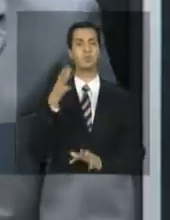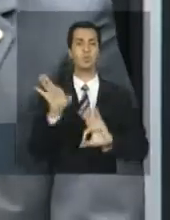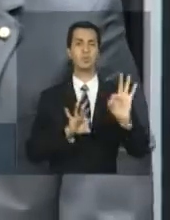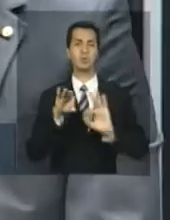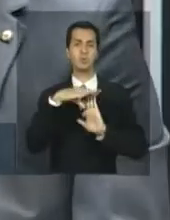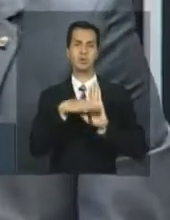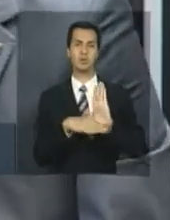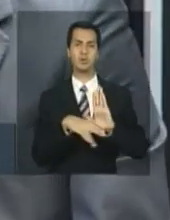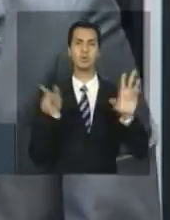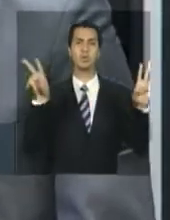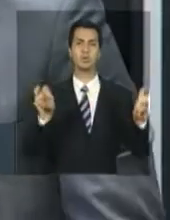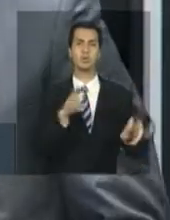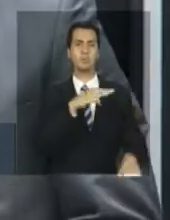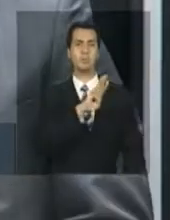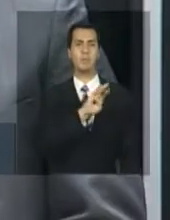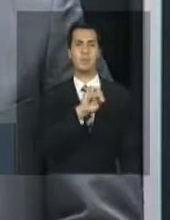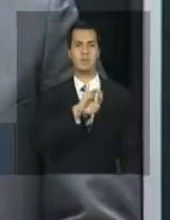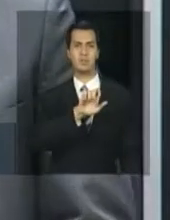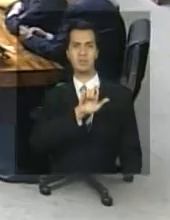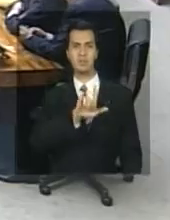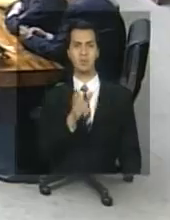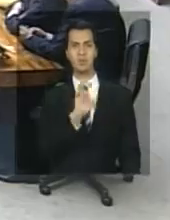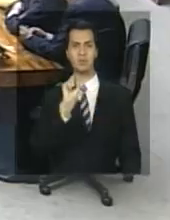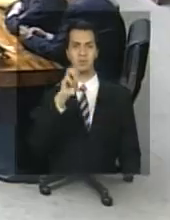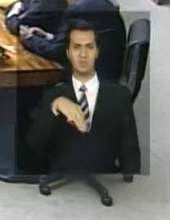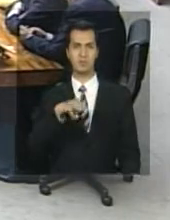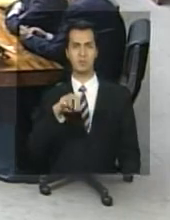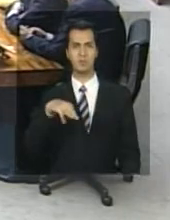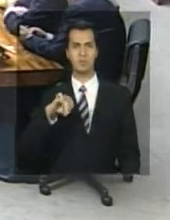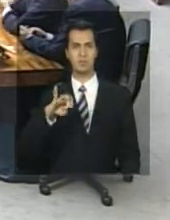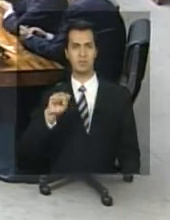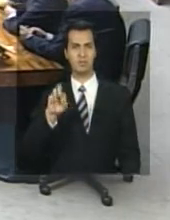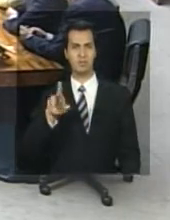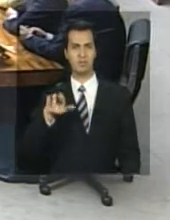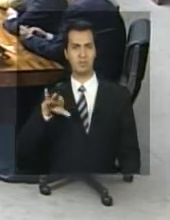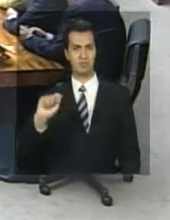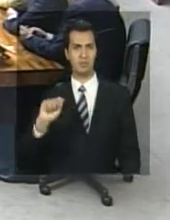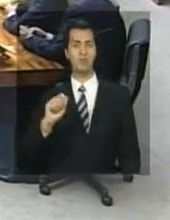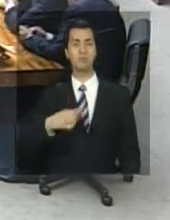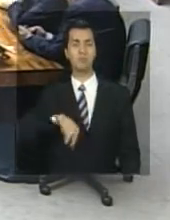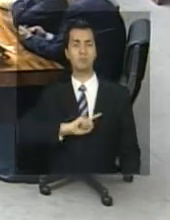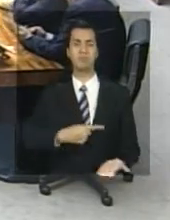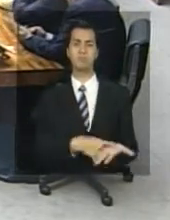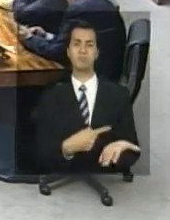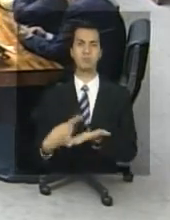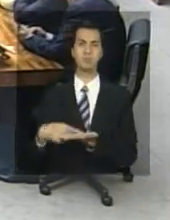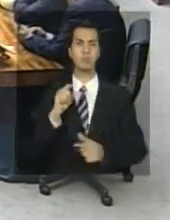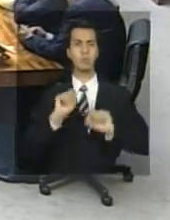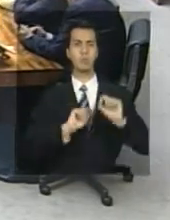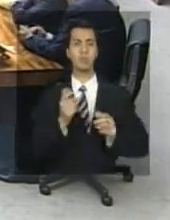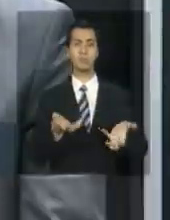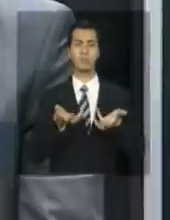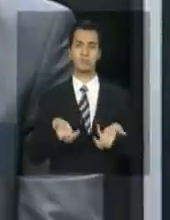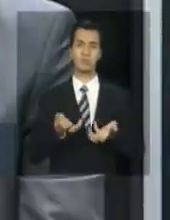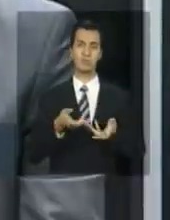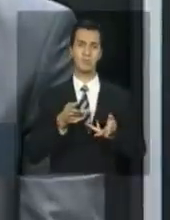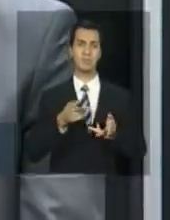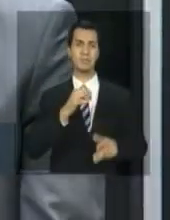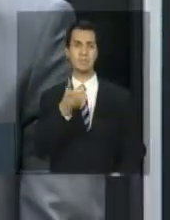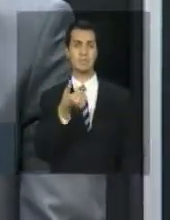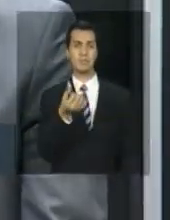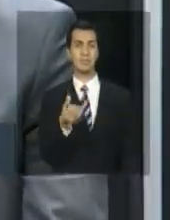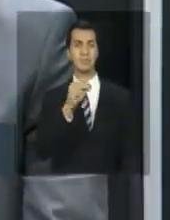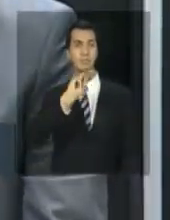Miséria, que mobiliza instrumentos e parcerias para tirar 16 milhões de brasileiros e